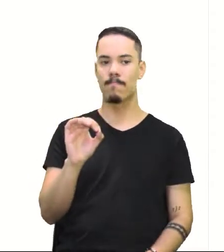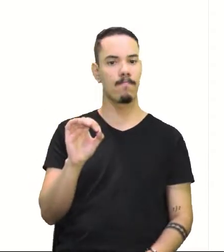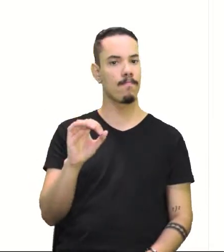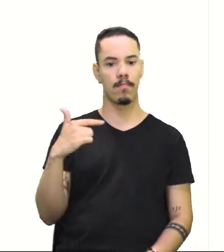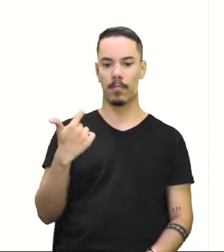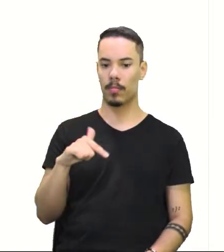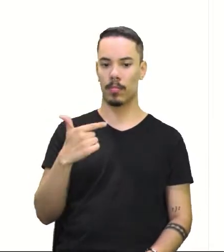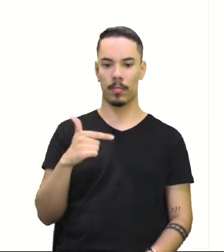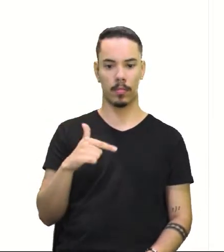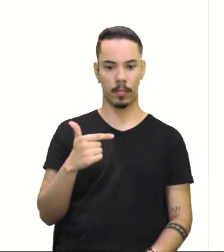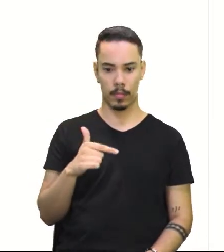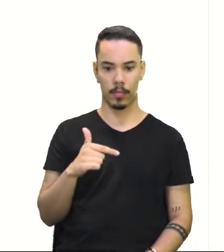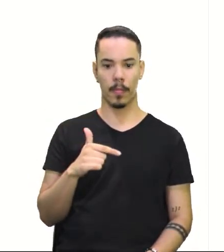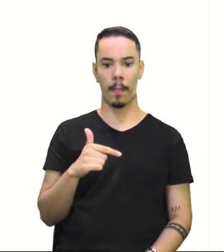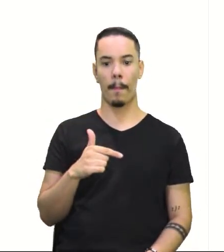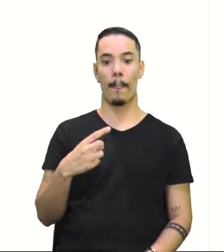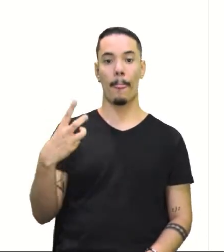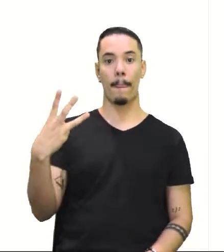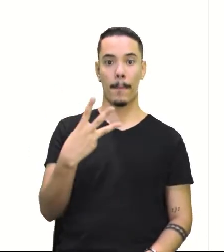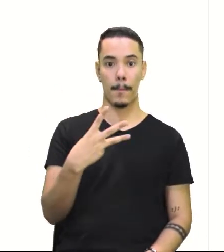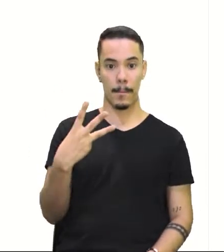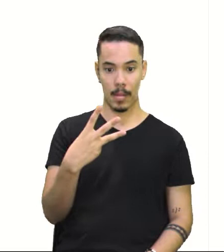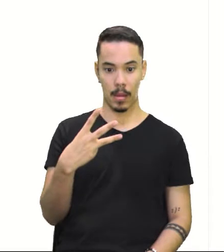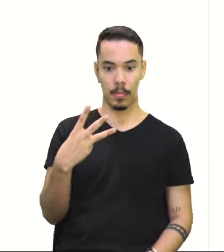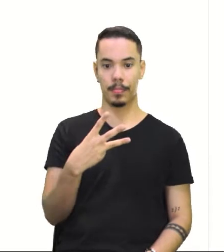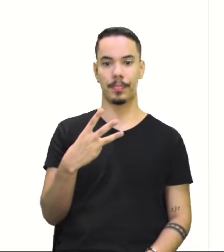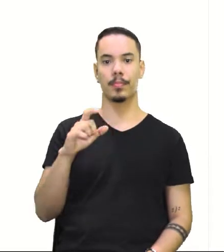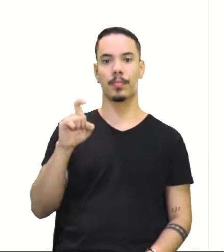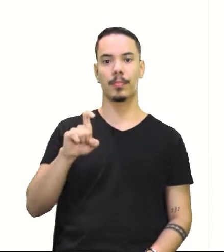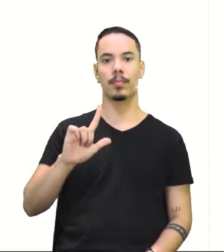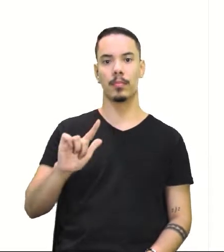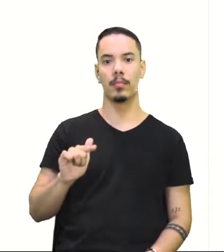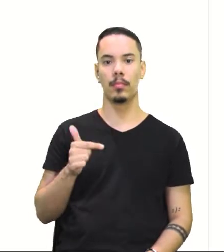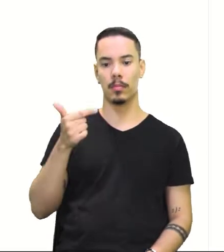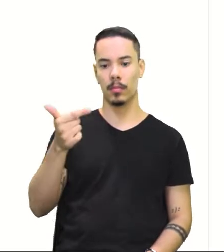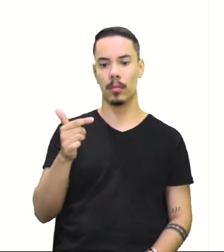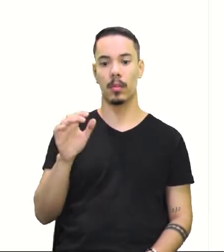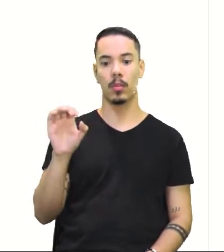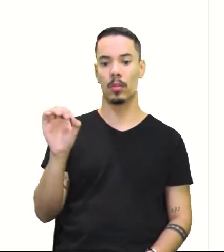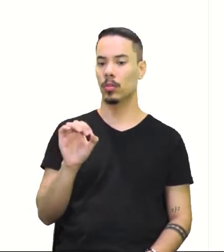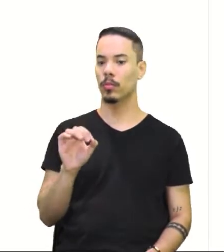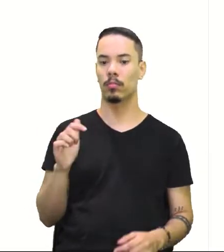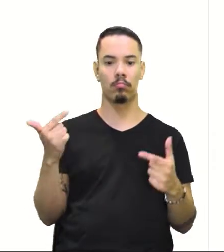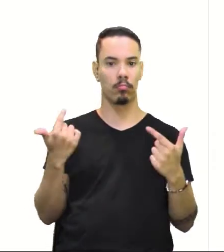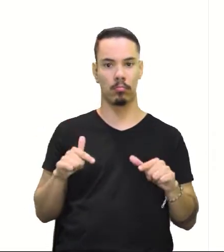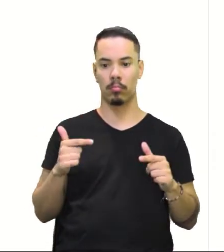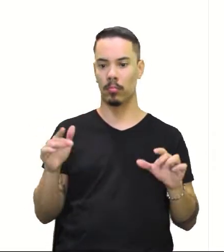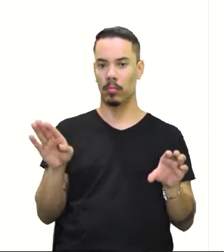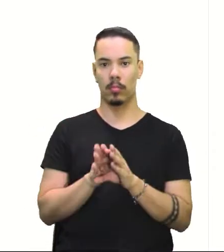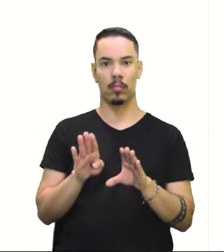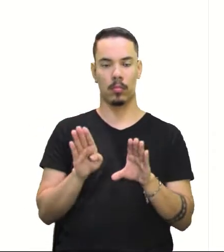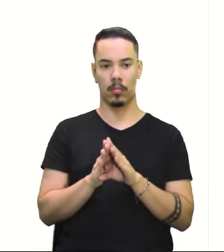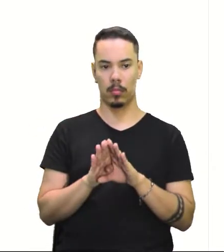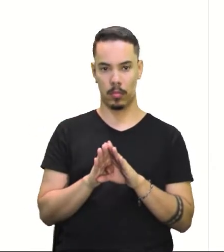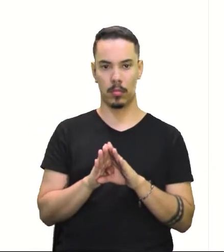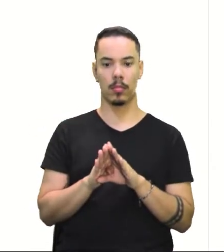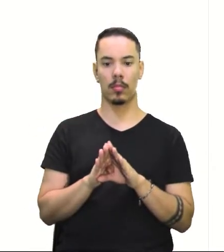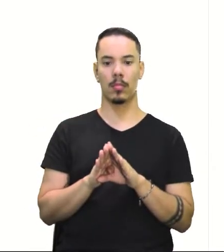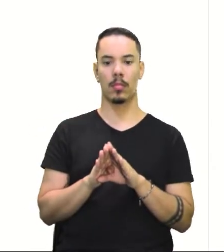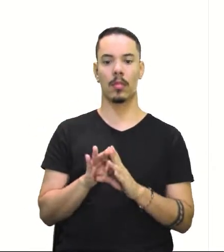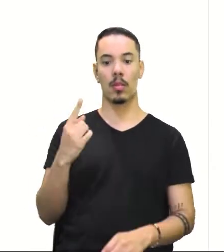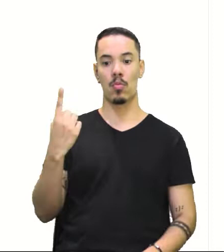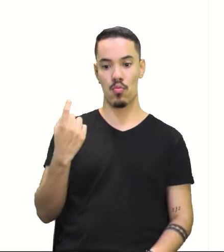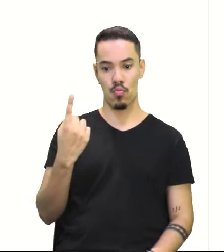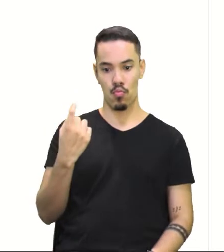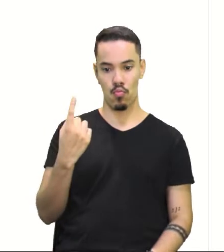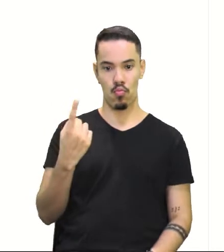na terceira, o 3 do x ao quadrado, o 0 que não temos apenas o coeficiente x e o 1 que é